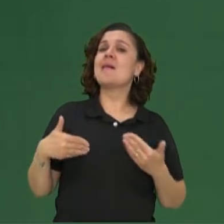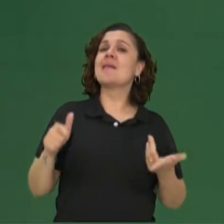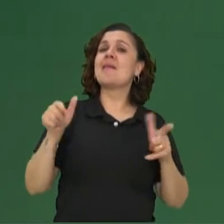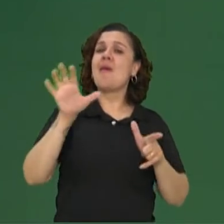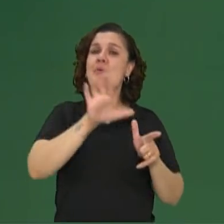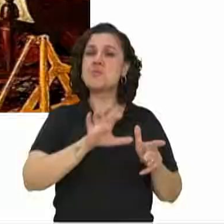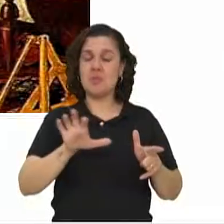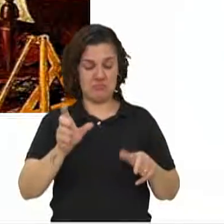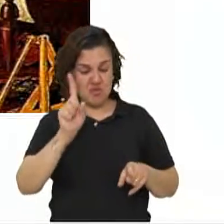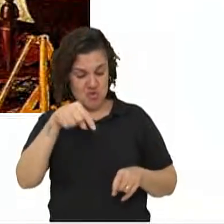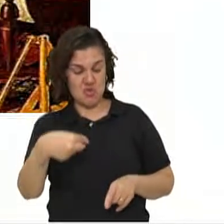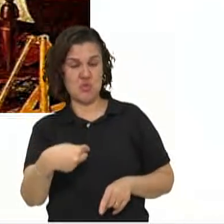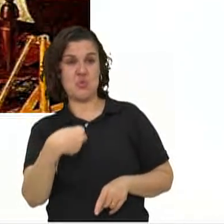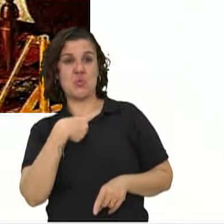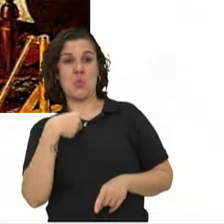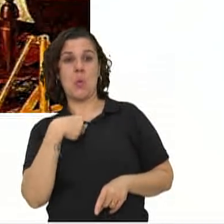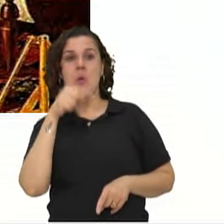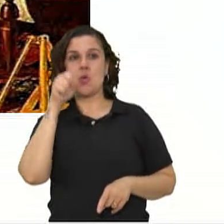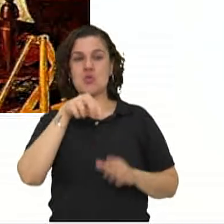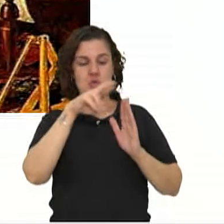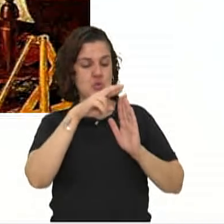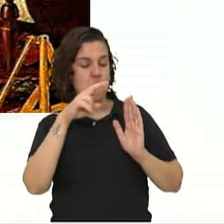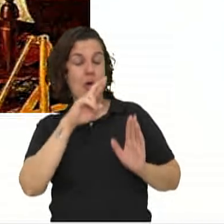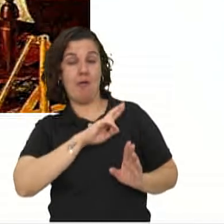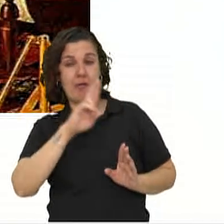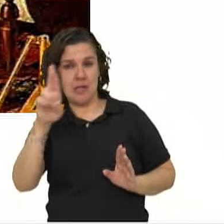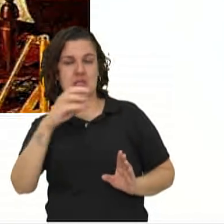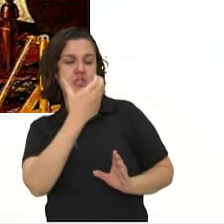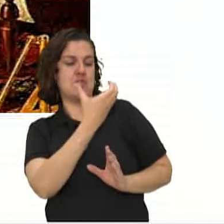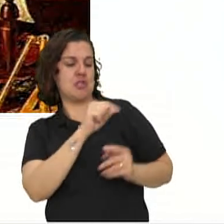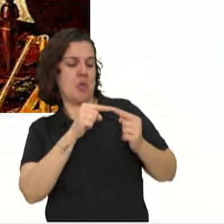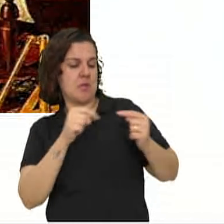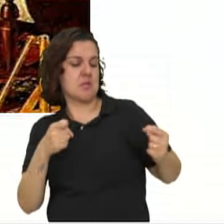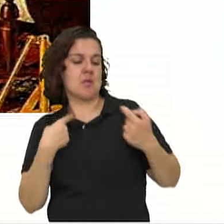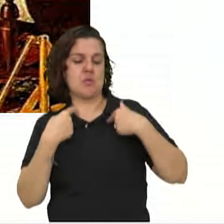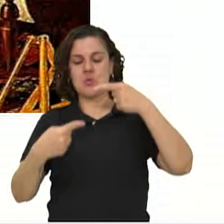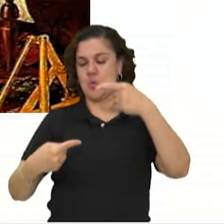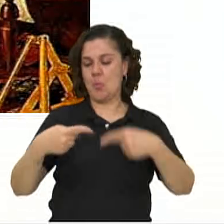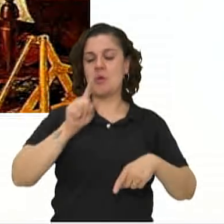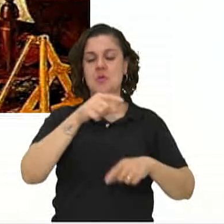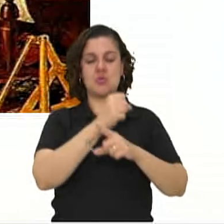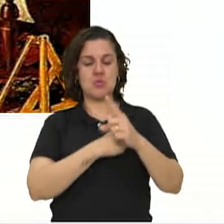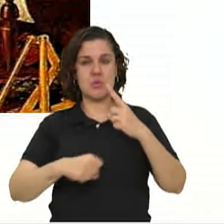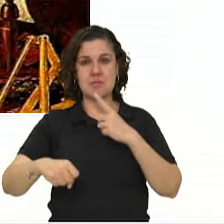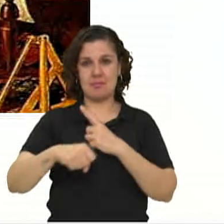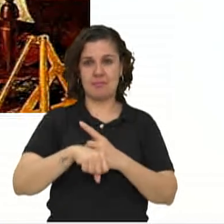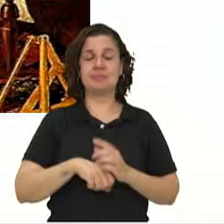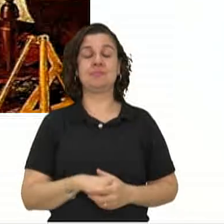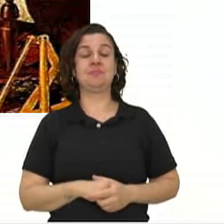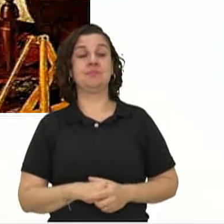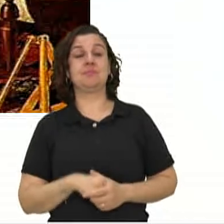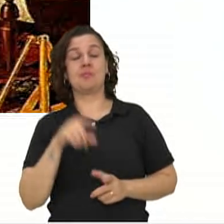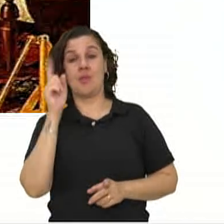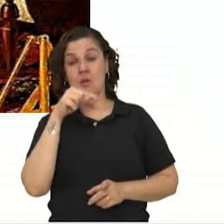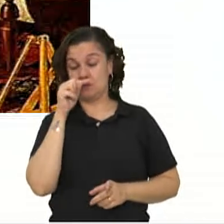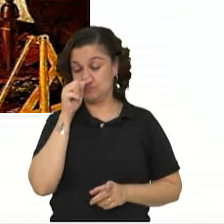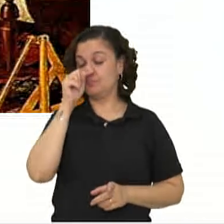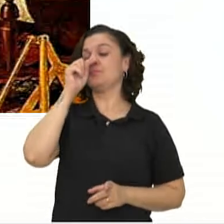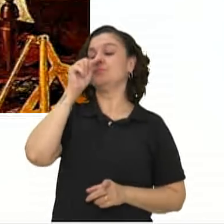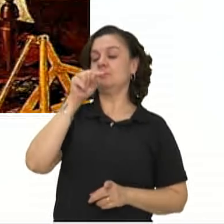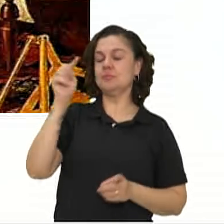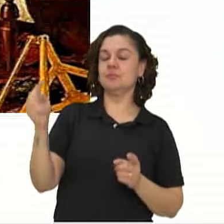Estado? O Estado sou eu sou a religião, eu sou a ciência, eu sou a política, eu sou a sociedade como um todo, né? Então, ele era